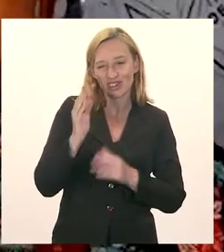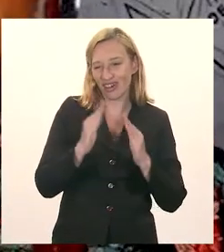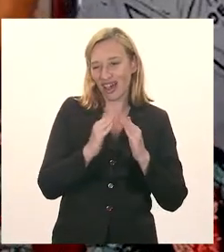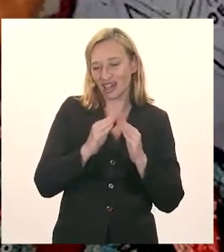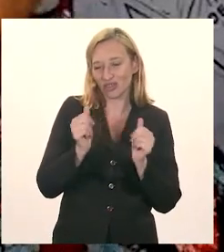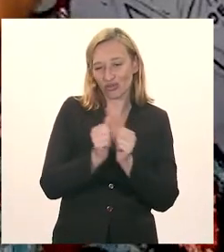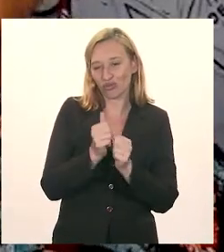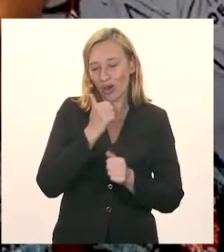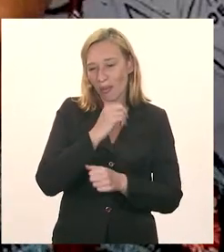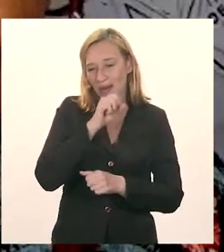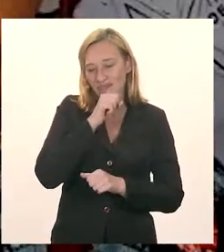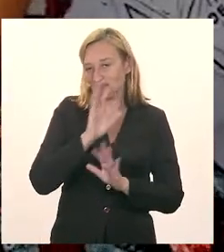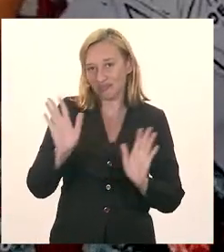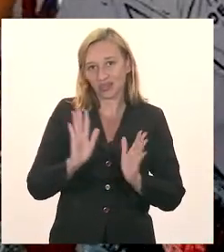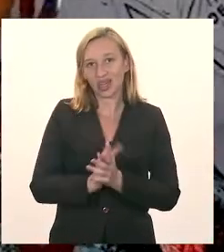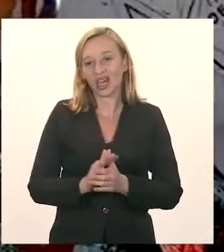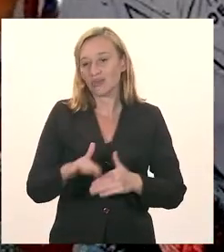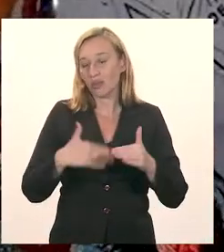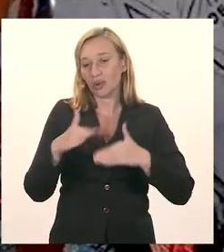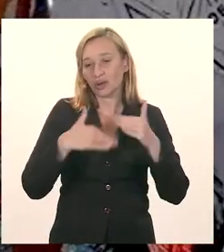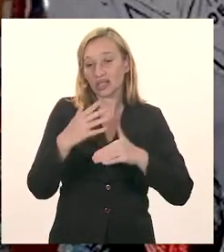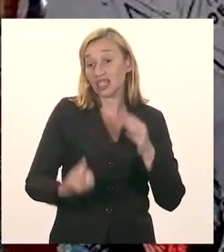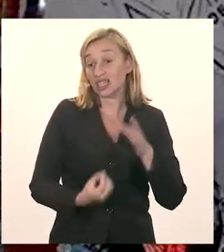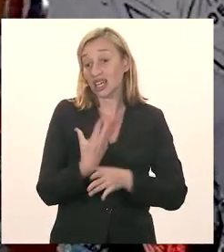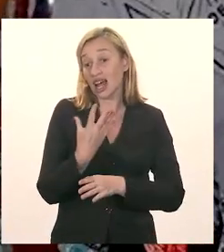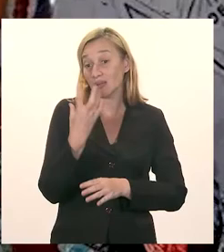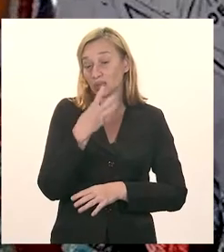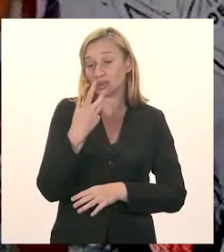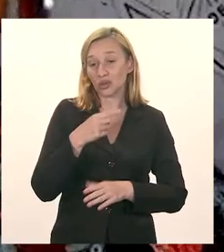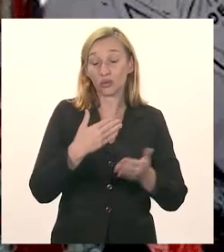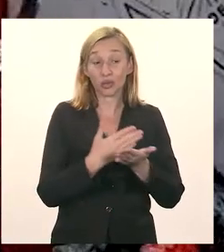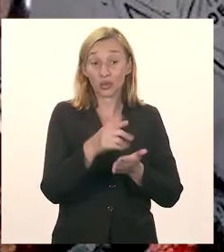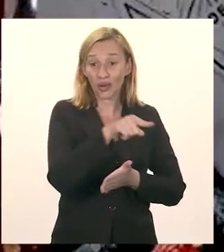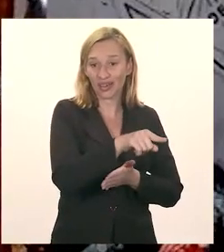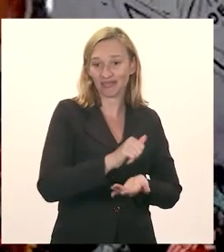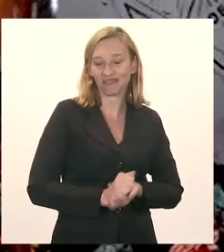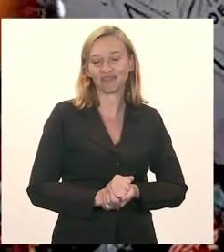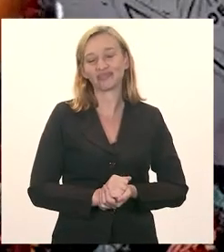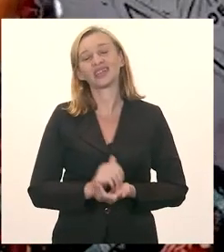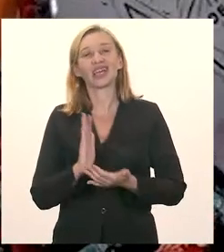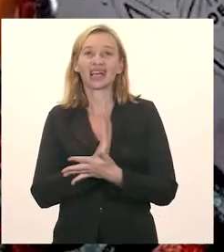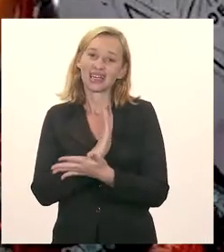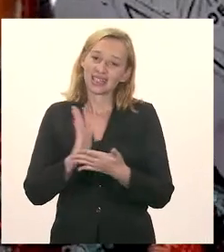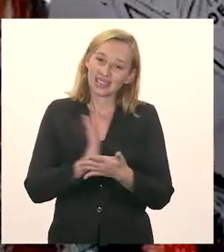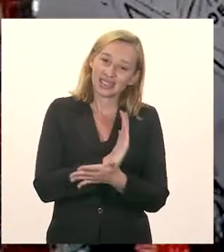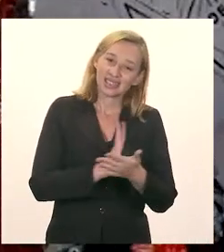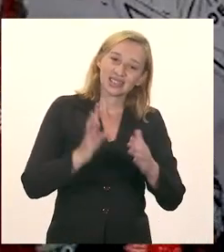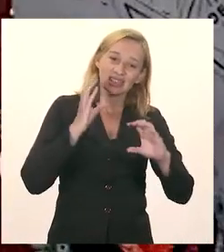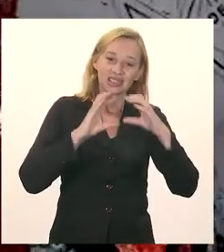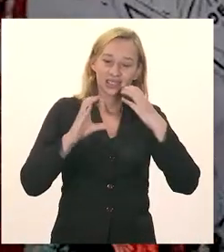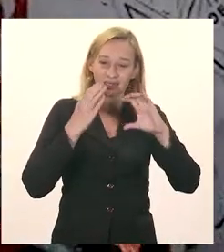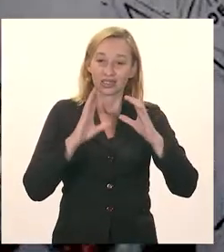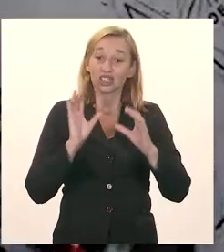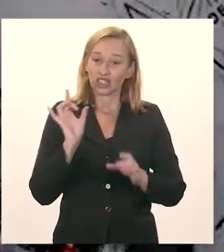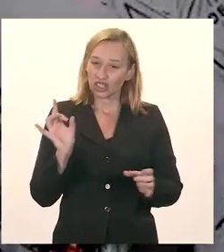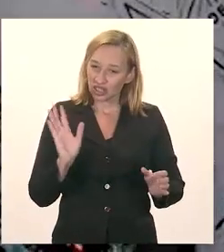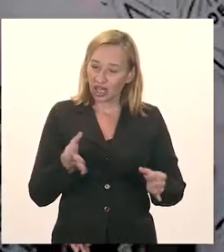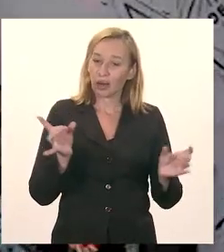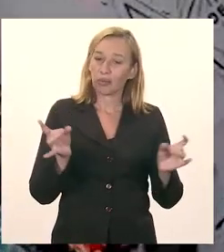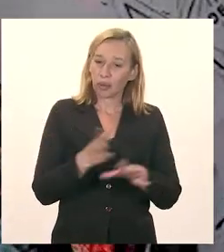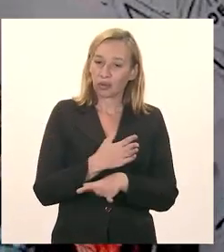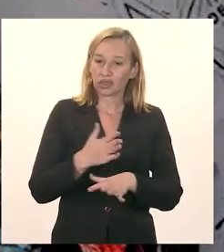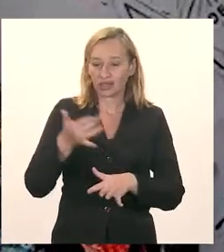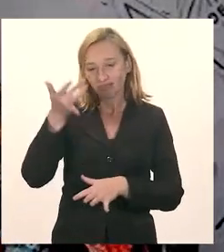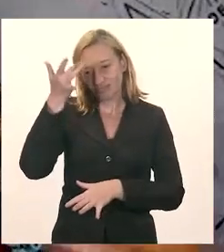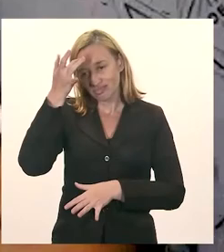em casa, com a mãe. Então, o meu processo de composição começou aí. Muitas das vezes, as músicas elas já vinham